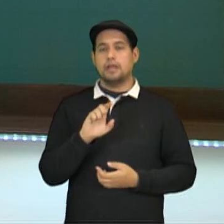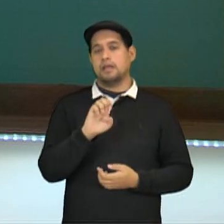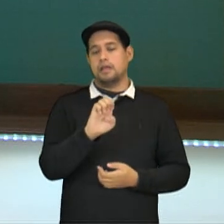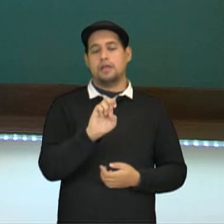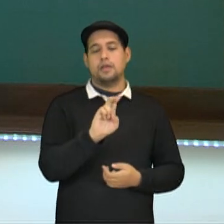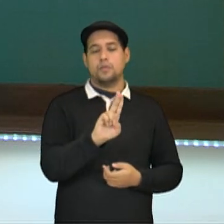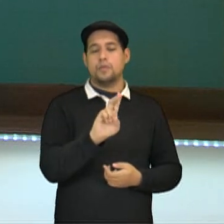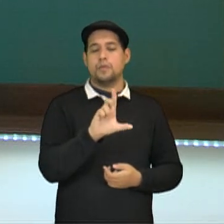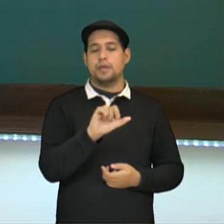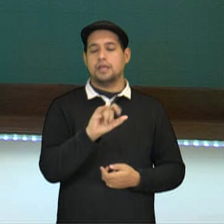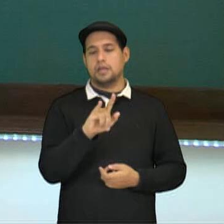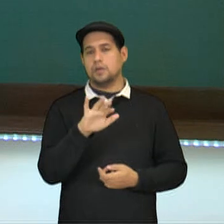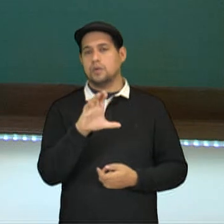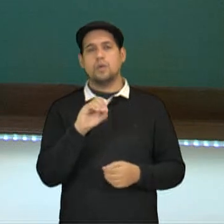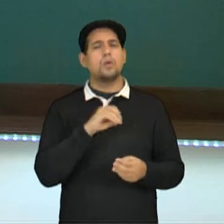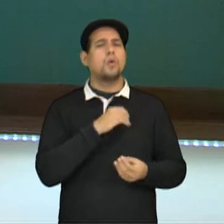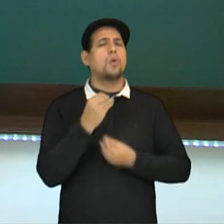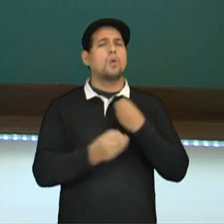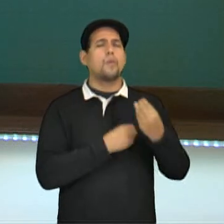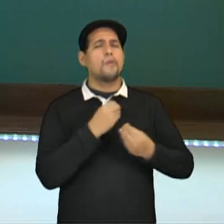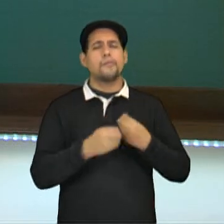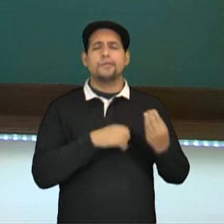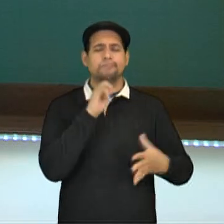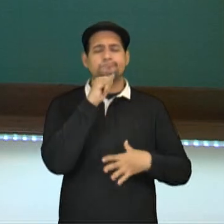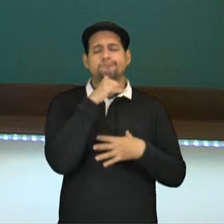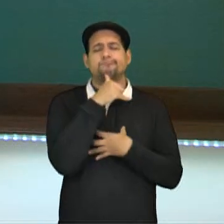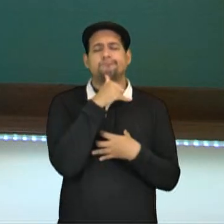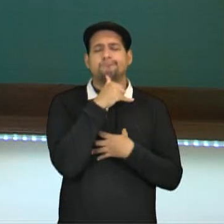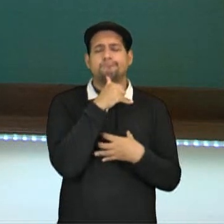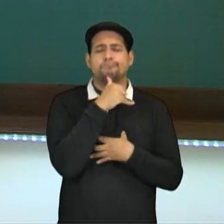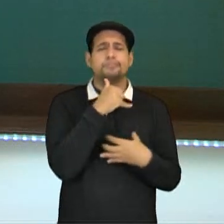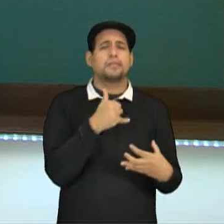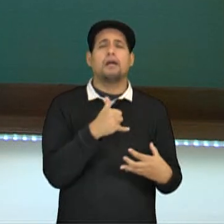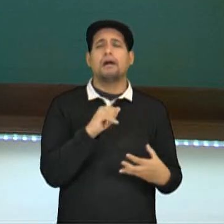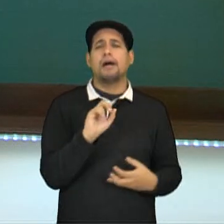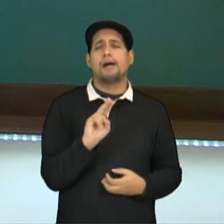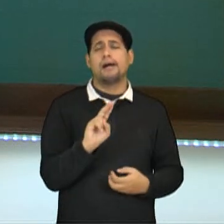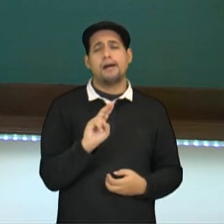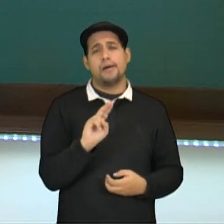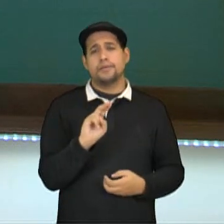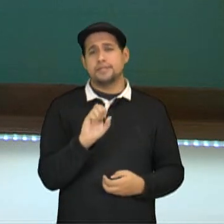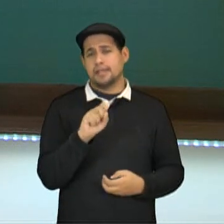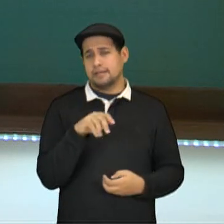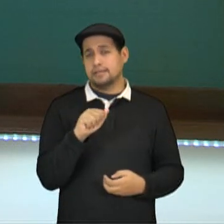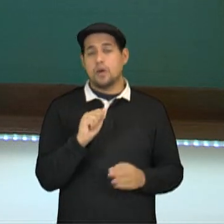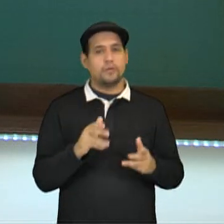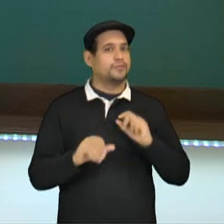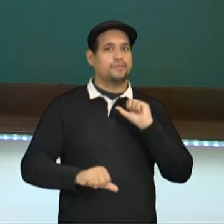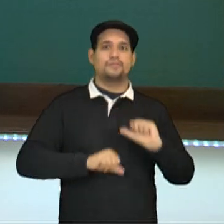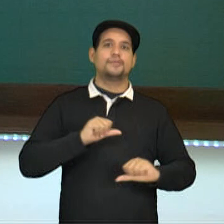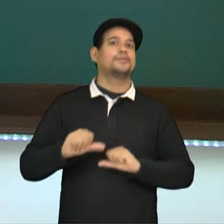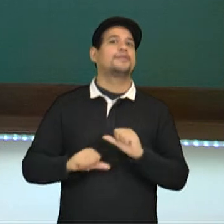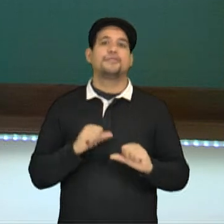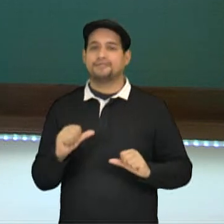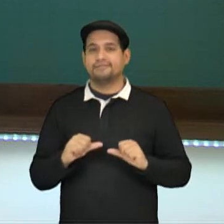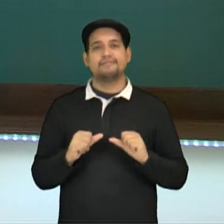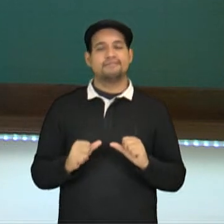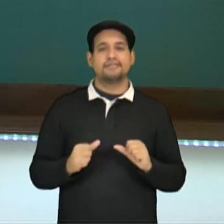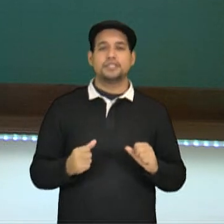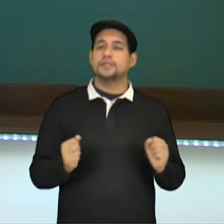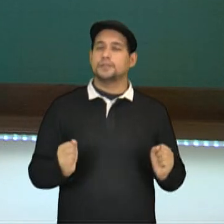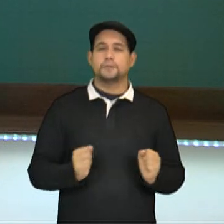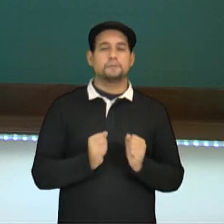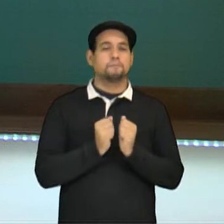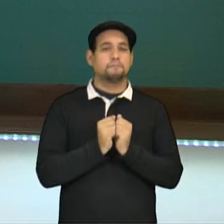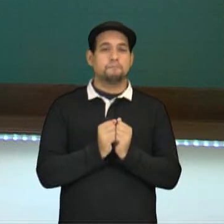ele era, né, de como ele se lastimava com a questão da ausência, e hoje, como ele mudou, como ele se